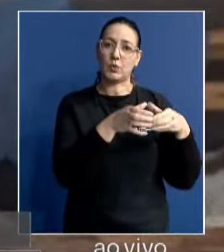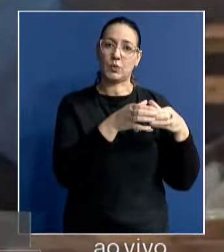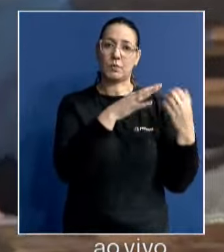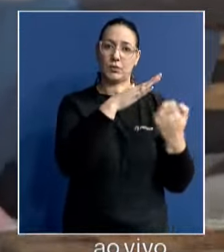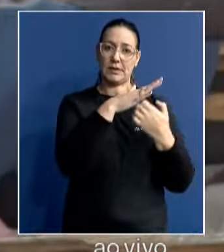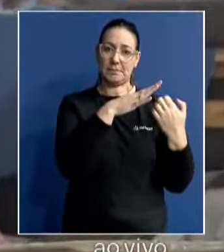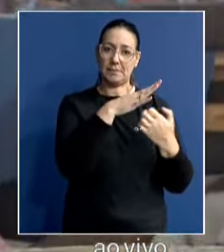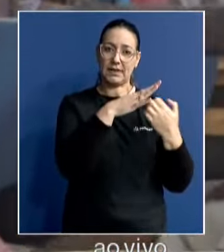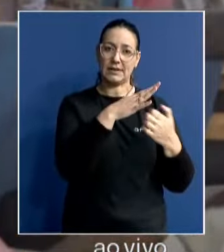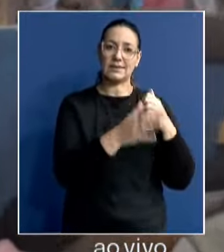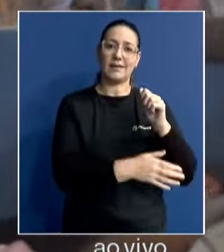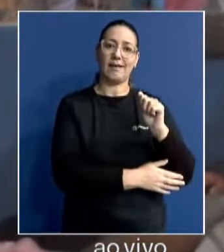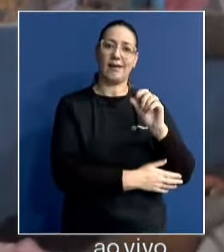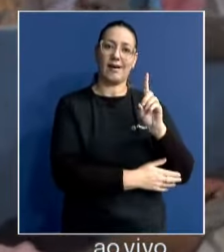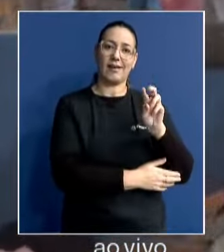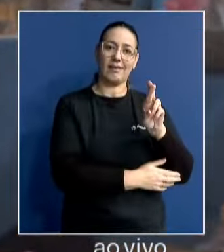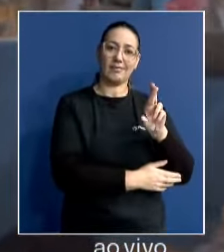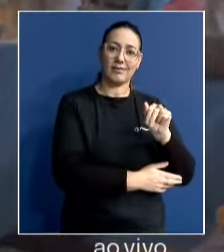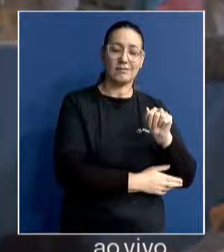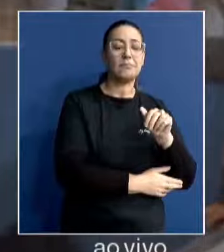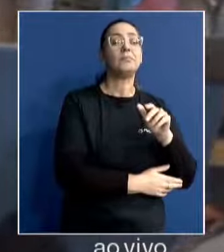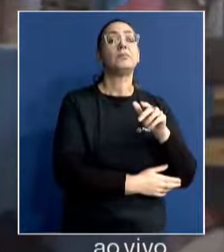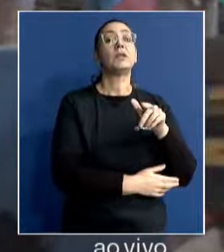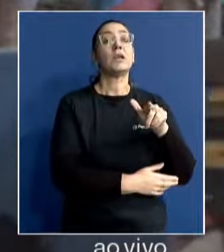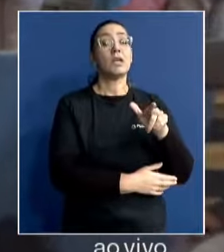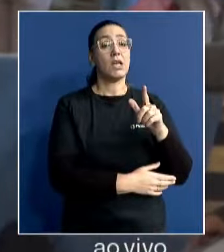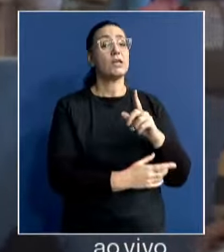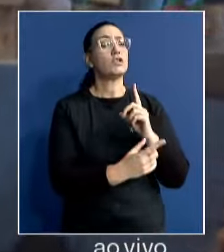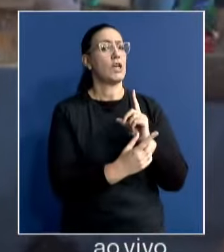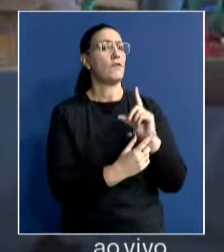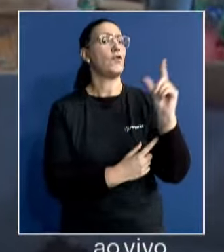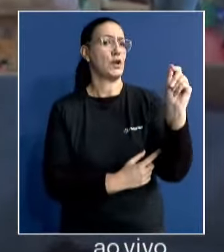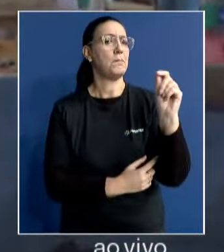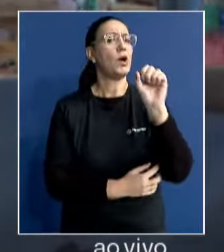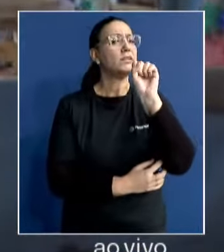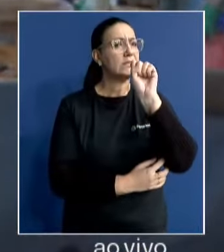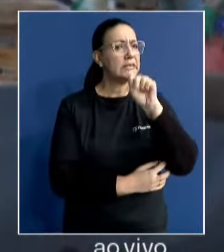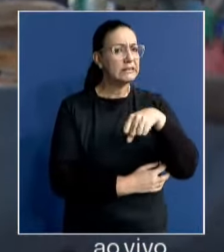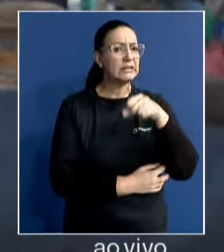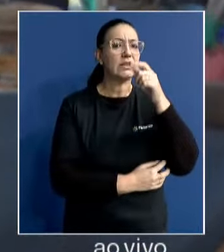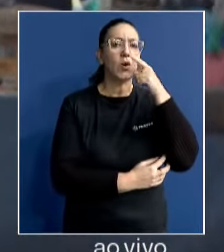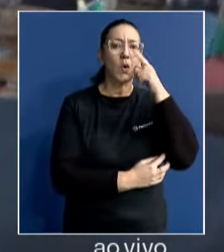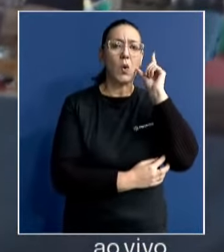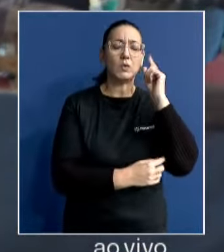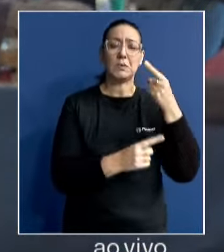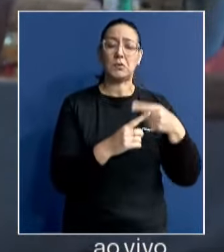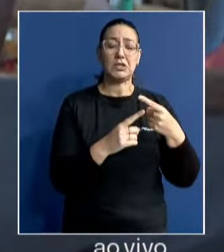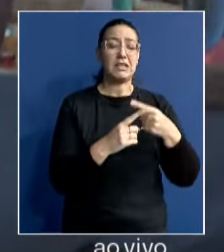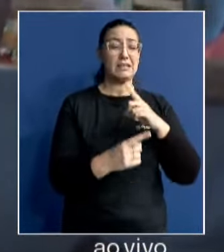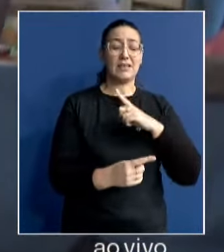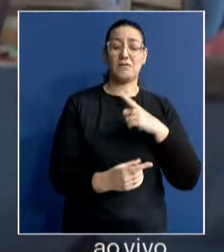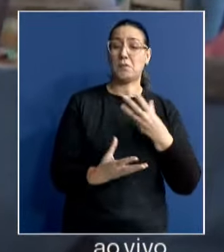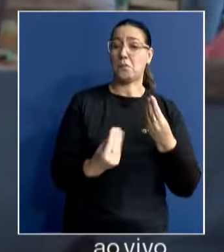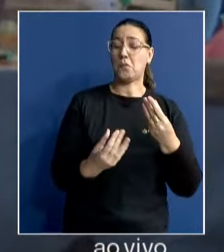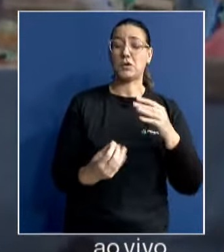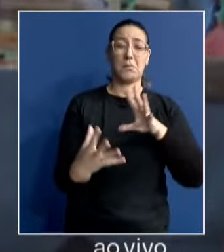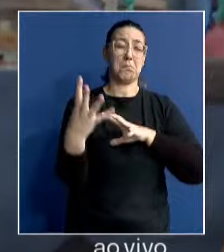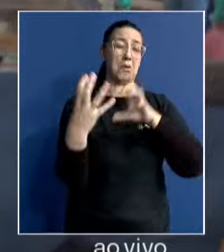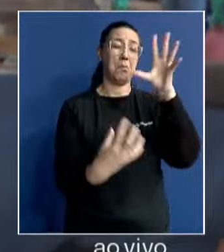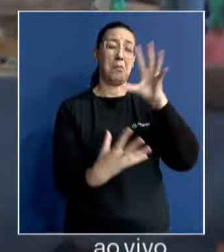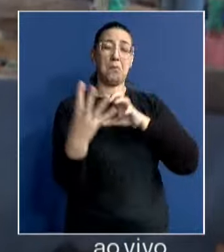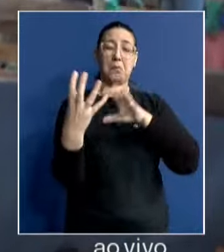numa reunião com o pessoal da prefeitura. Eles saíram ontem porque teriam sido hostilizados então nesse período da noite